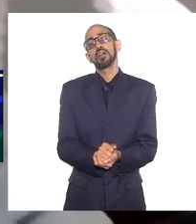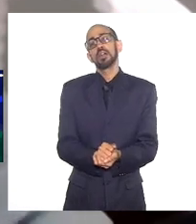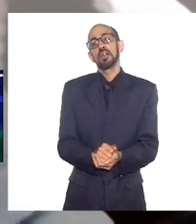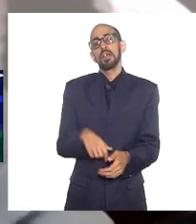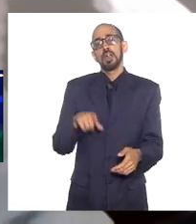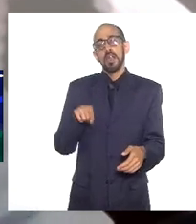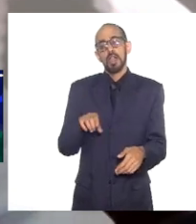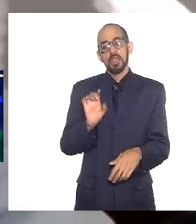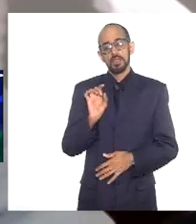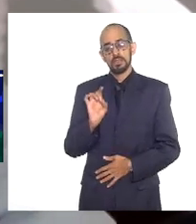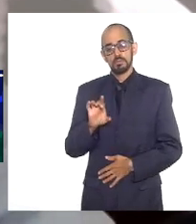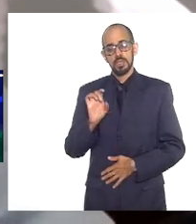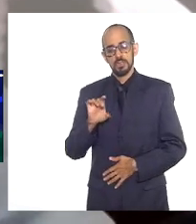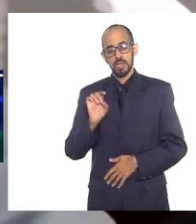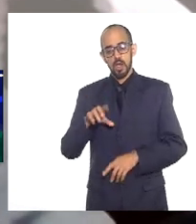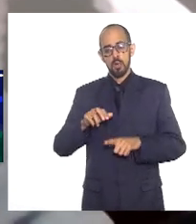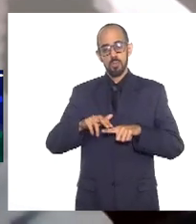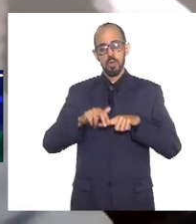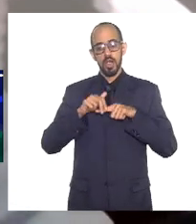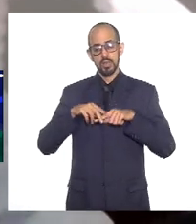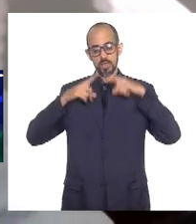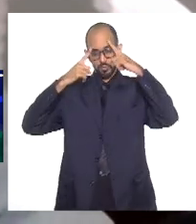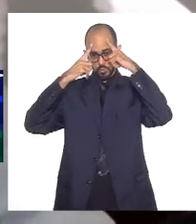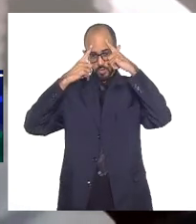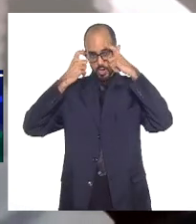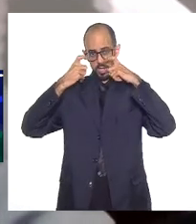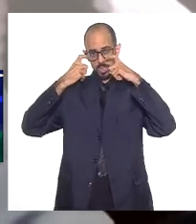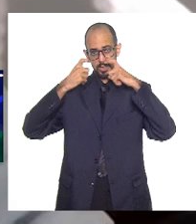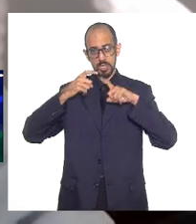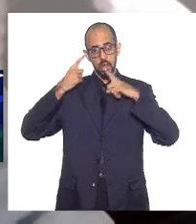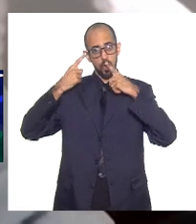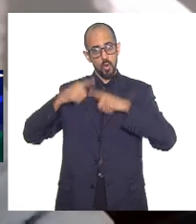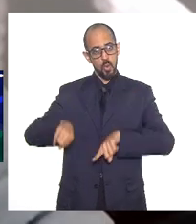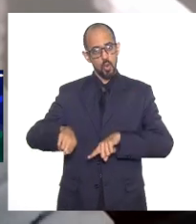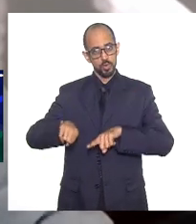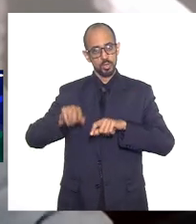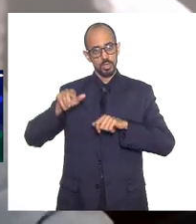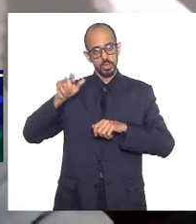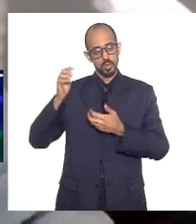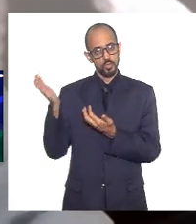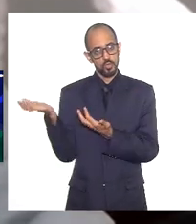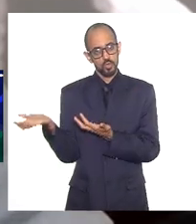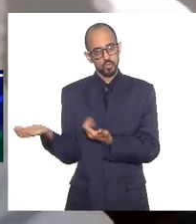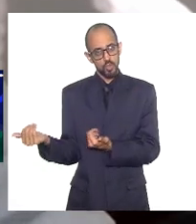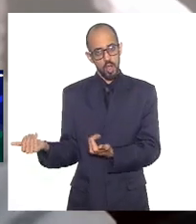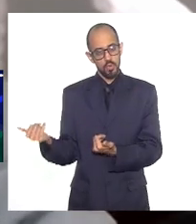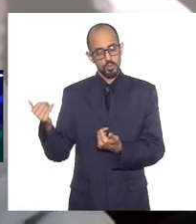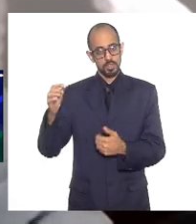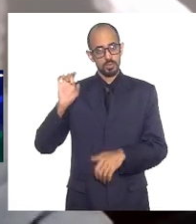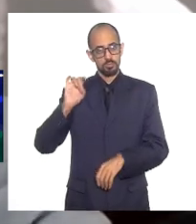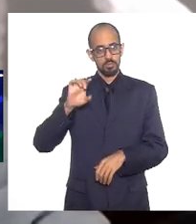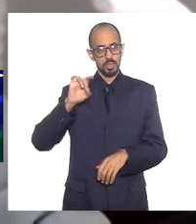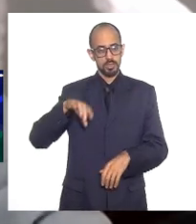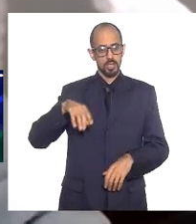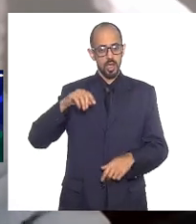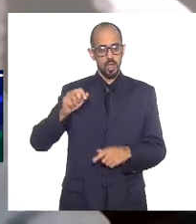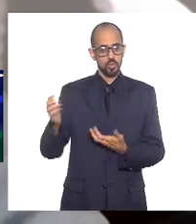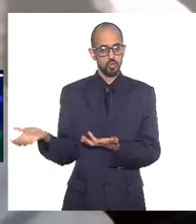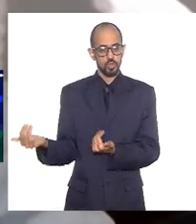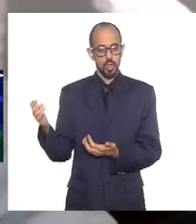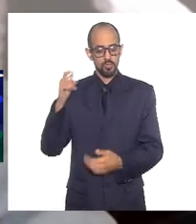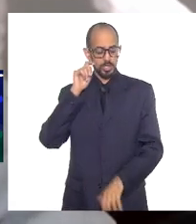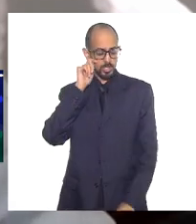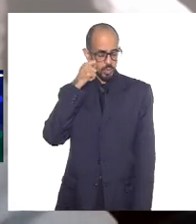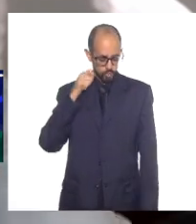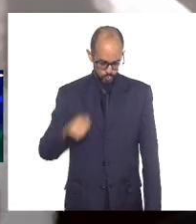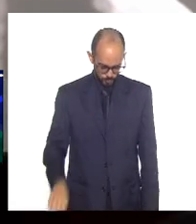única e exclusivamente a violência que se abate sobre a juventude, em especial sobre a juventude